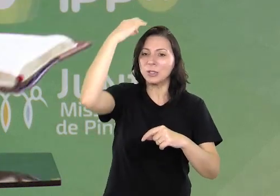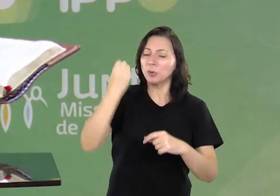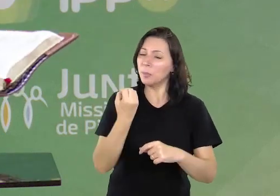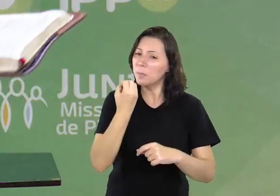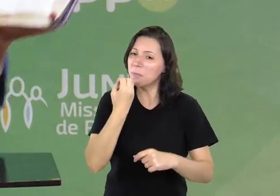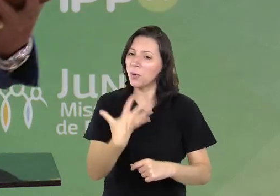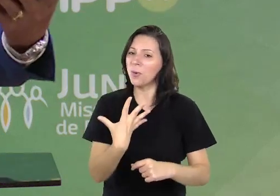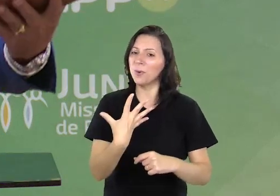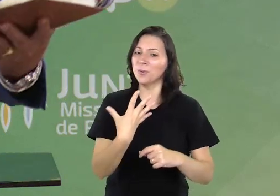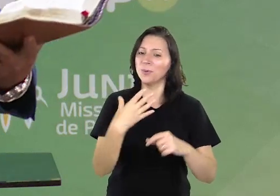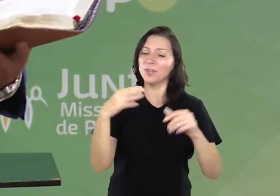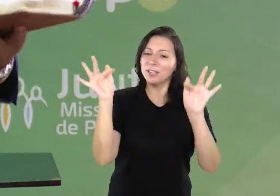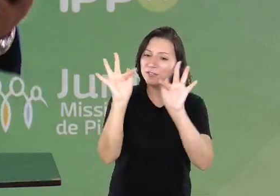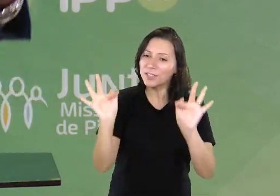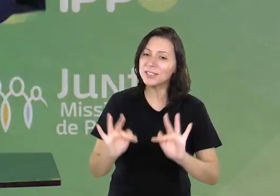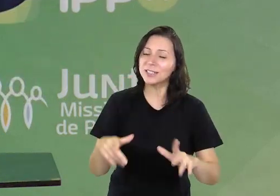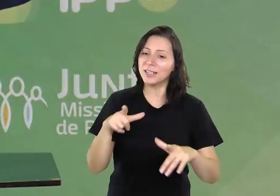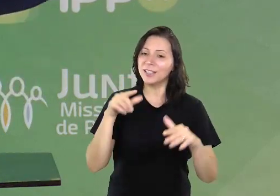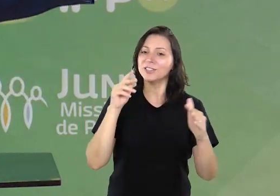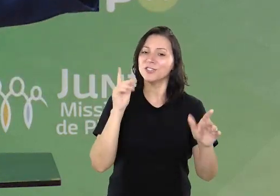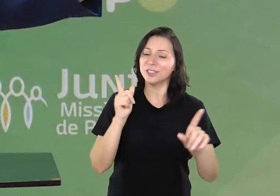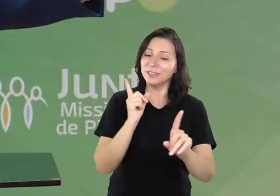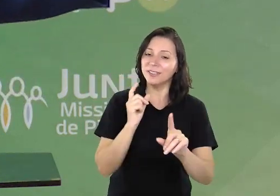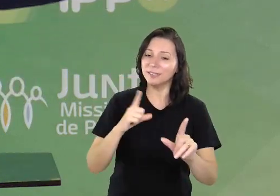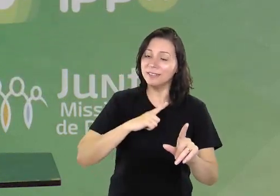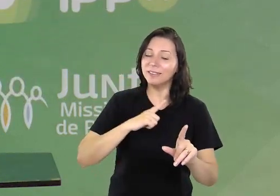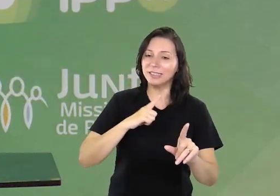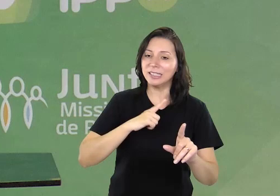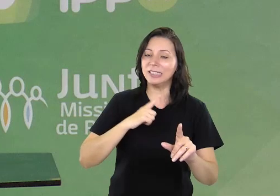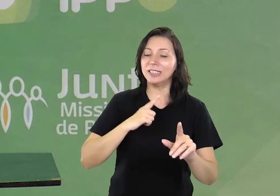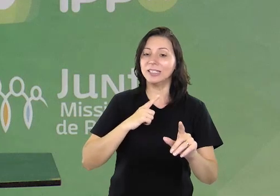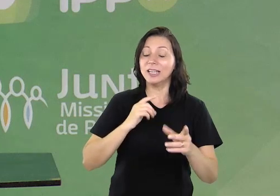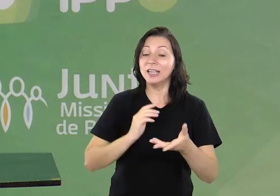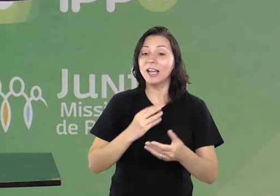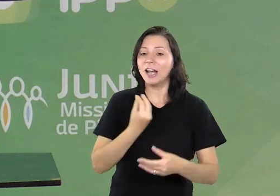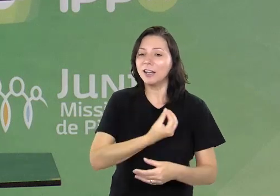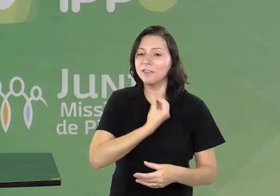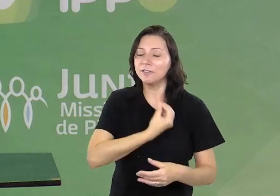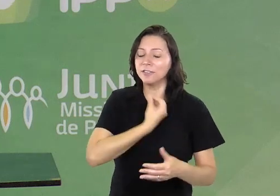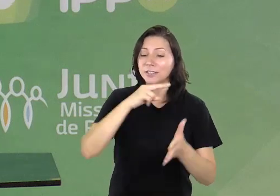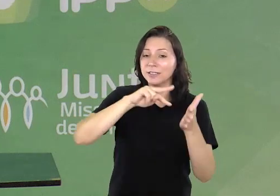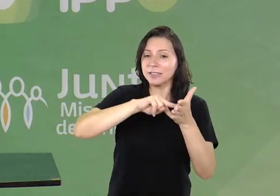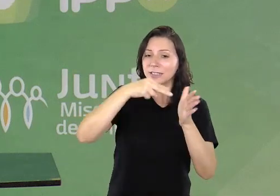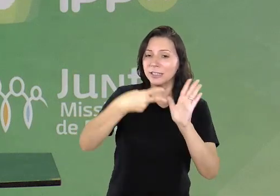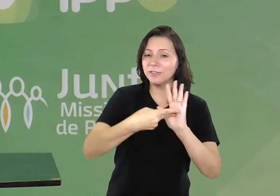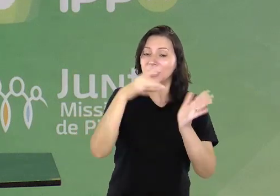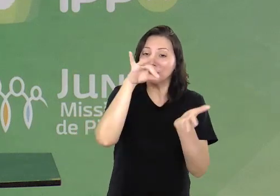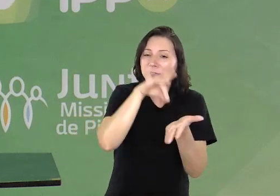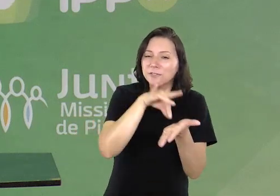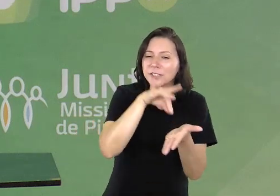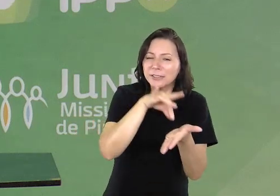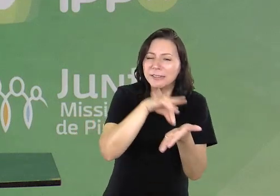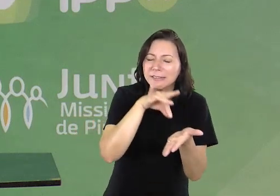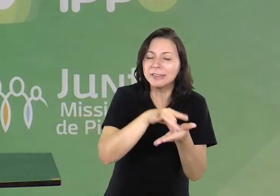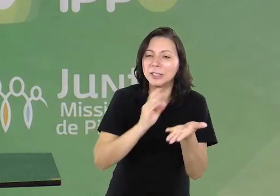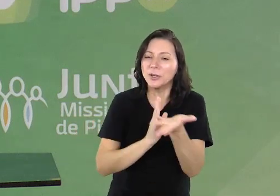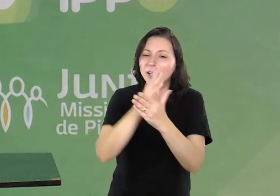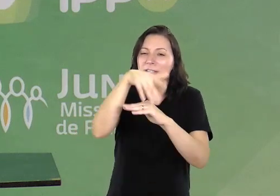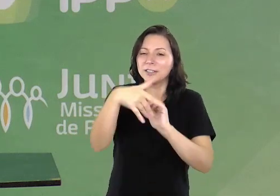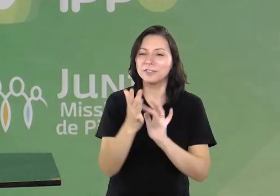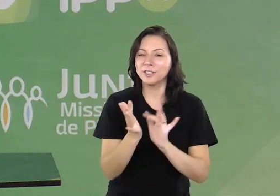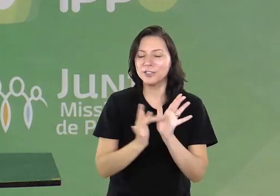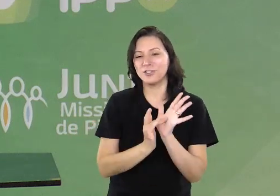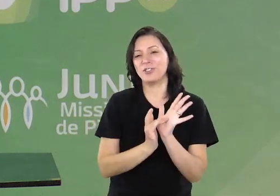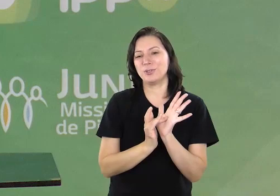leito conjugal em Jesus a vida faz sentido em Jesus a vida é bela em Jesus há um manancial inesgotável